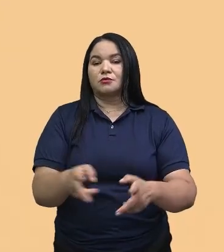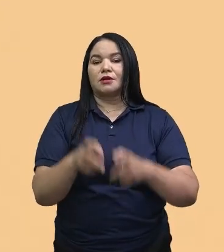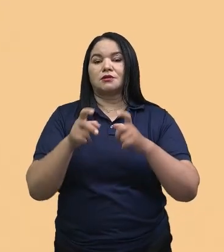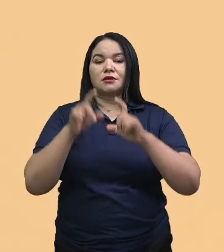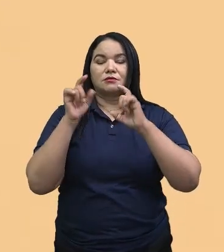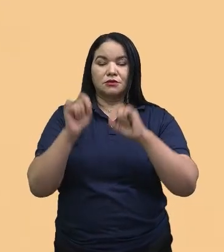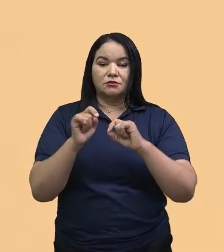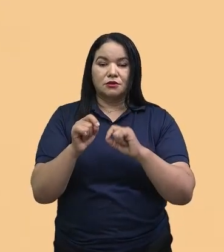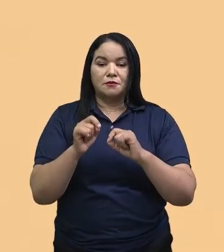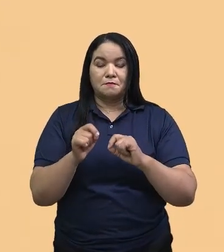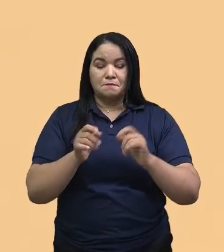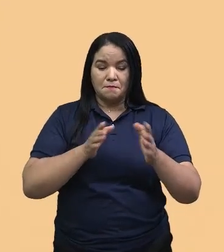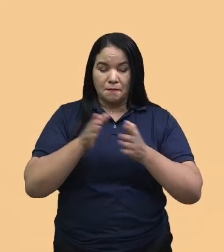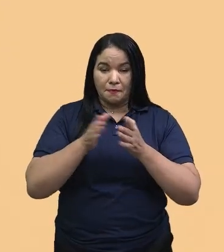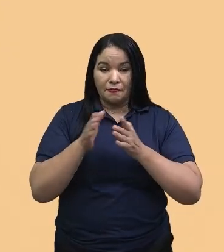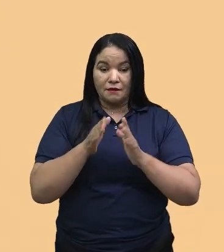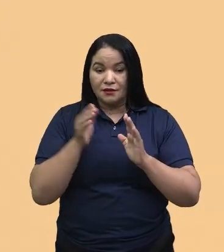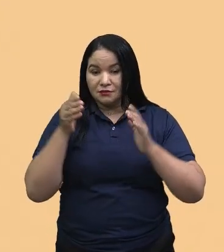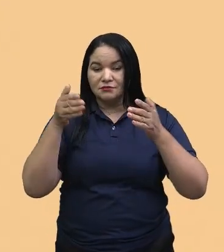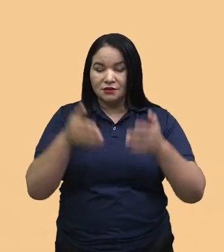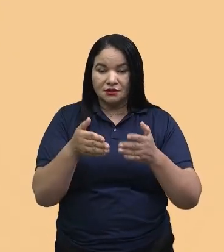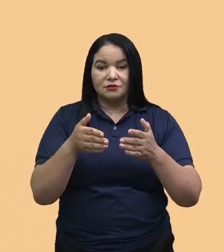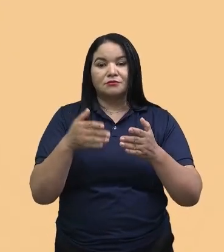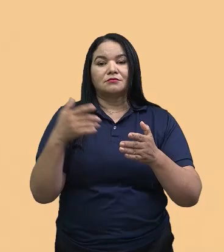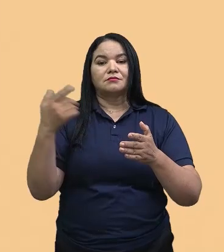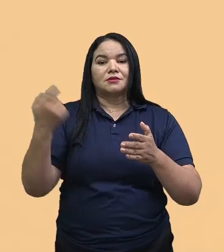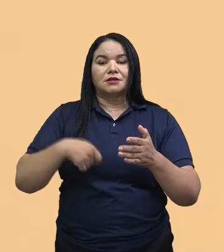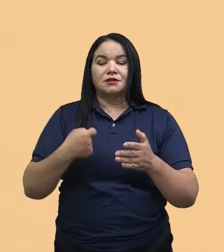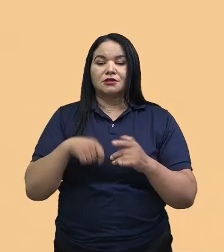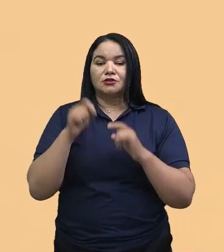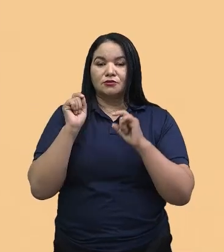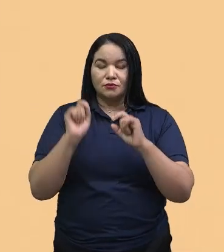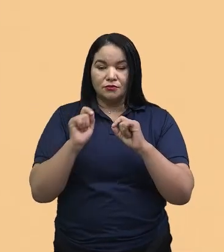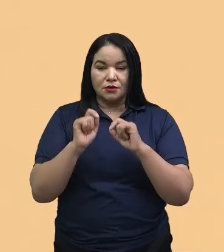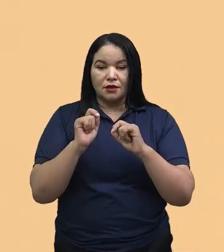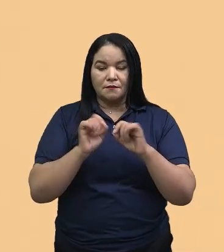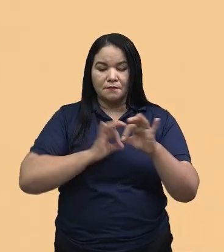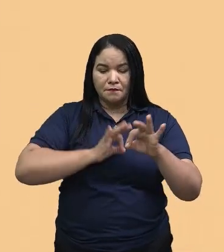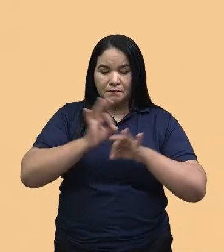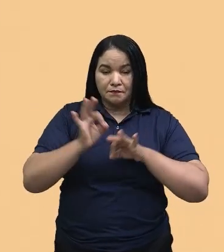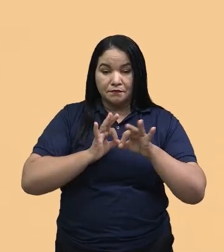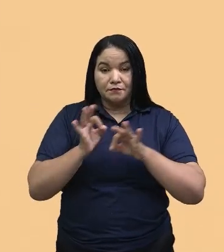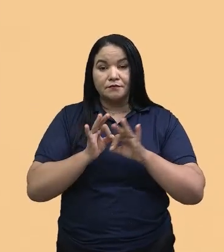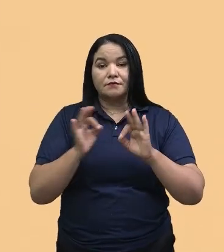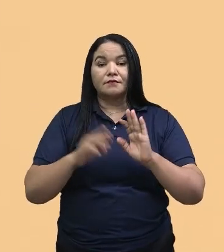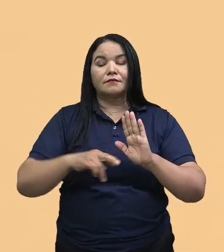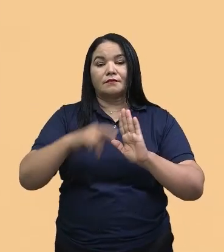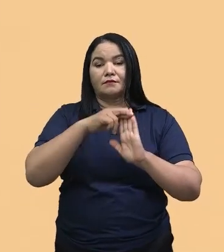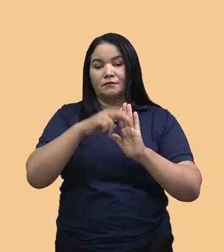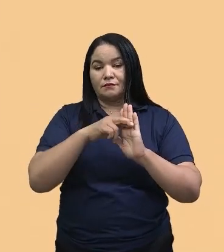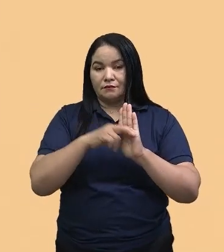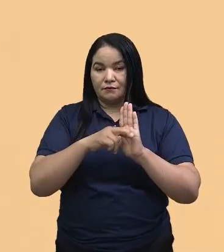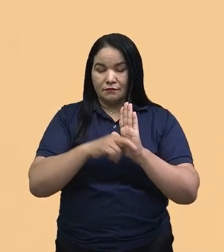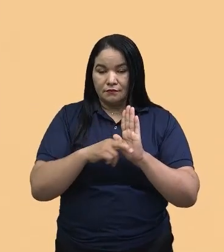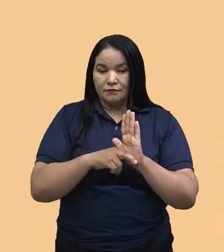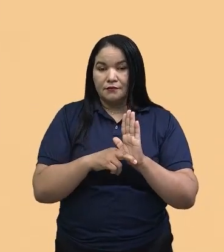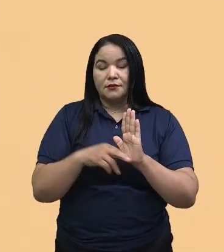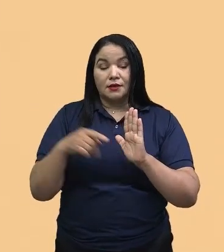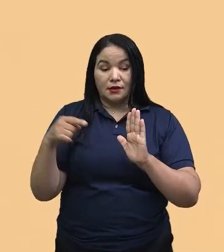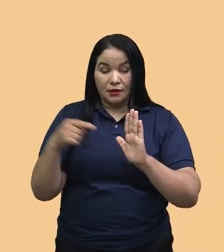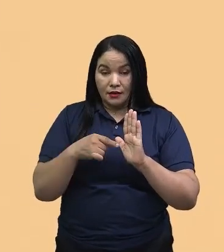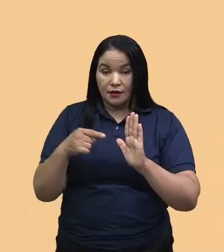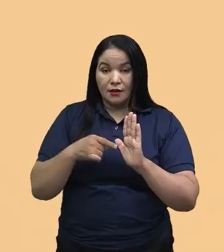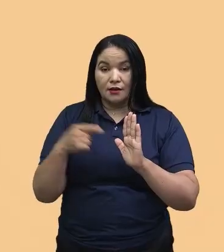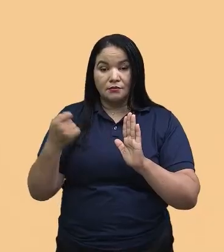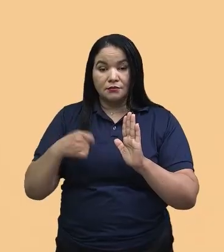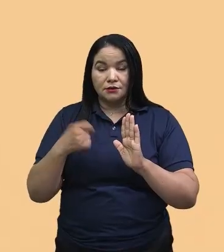pontos específicos, faz-se necessário a criação de regras, e regras que valem